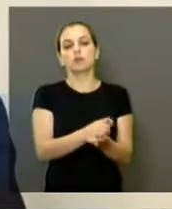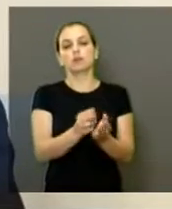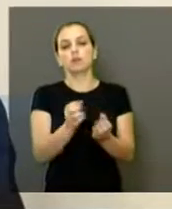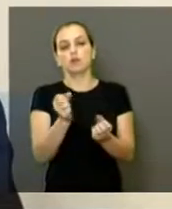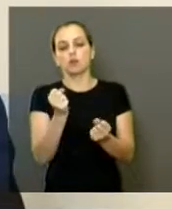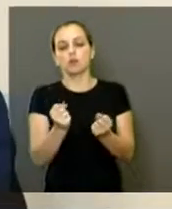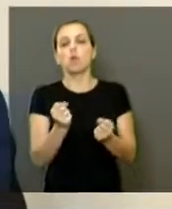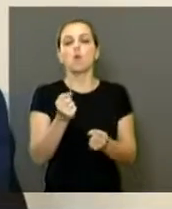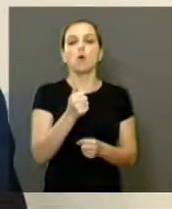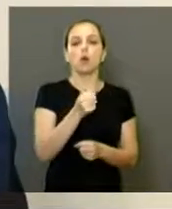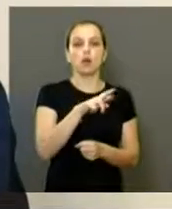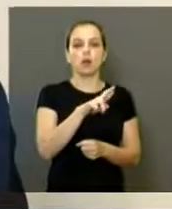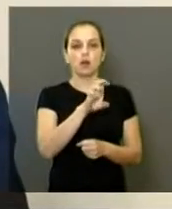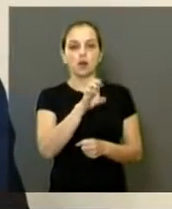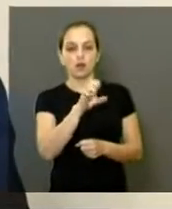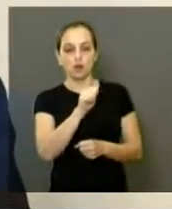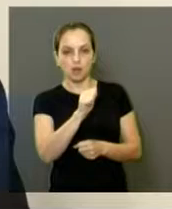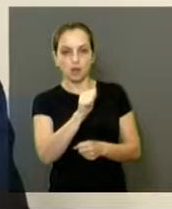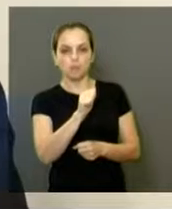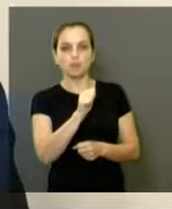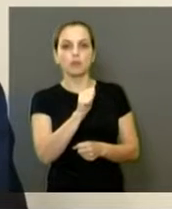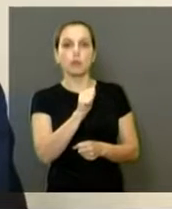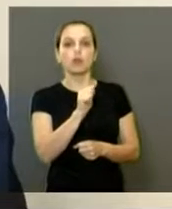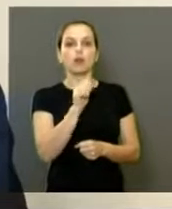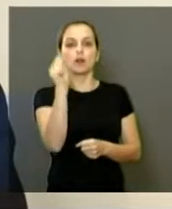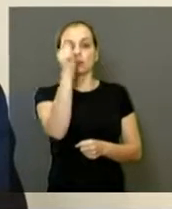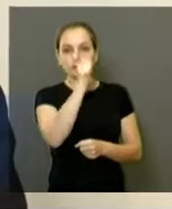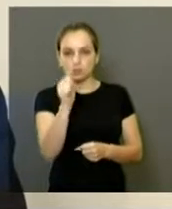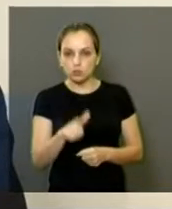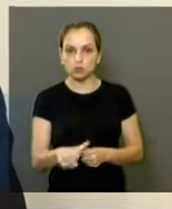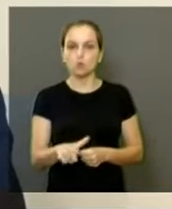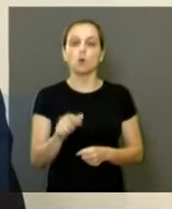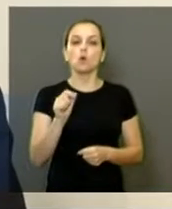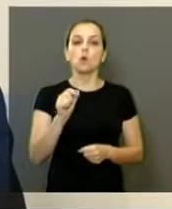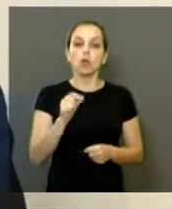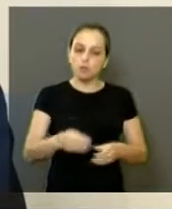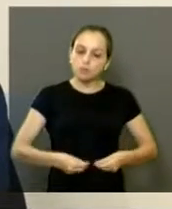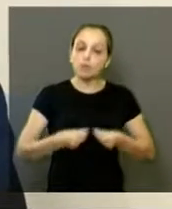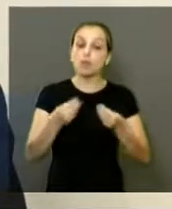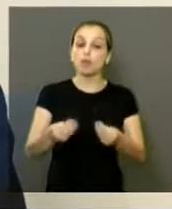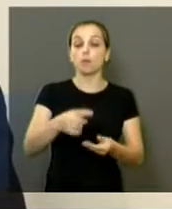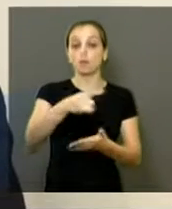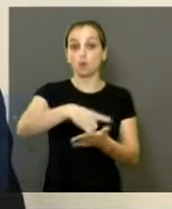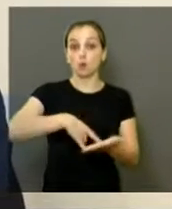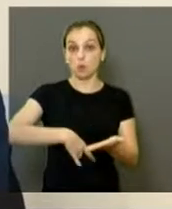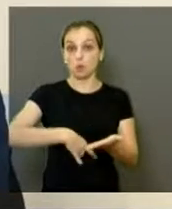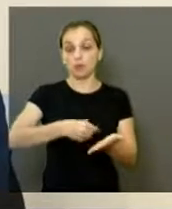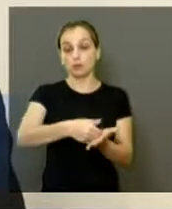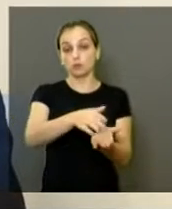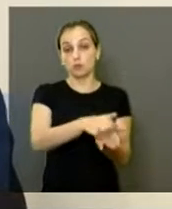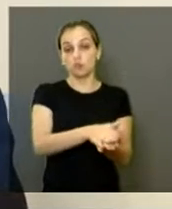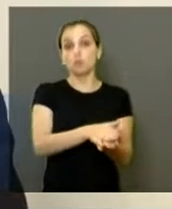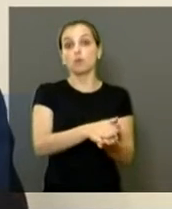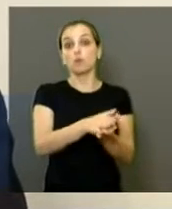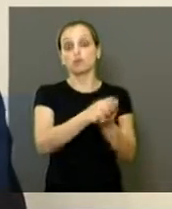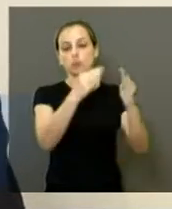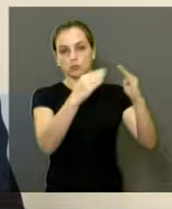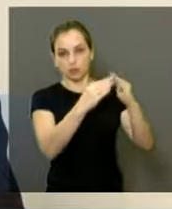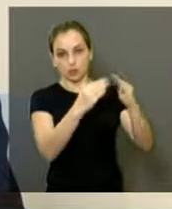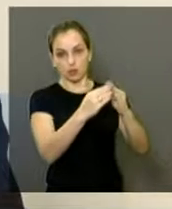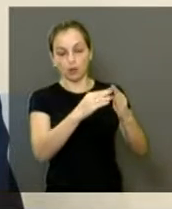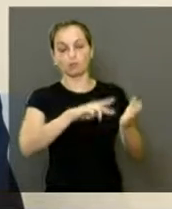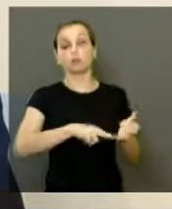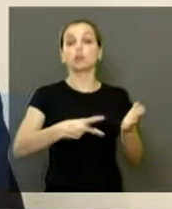inclusive a esposa uma dessas receberam autuação em casa o que significa que se houve uma infração